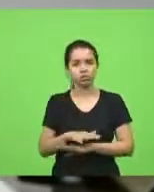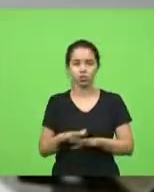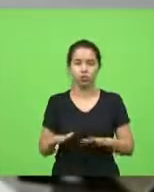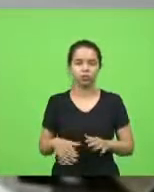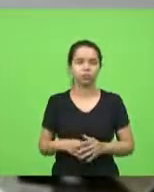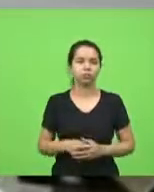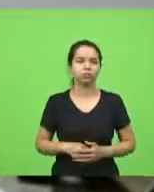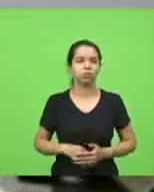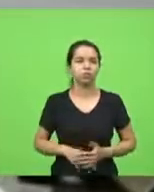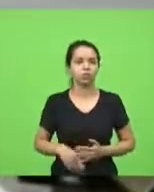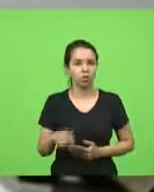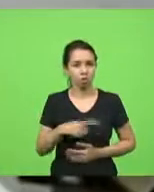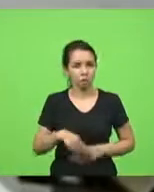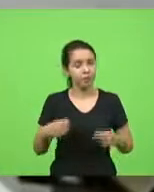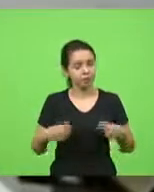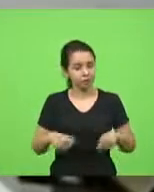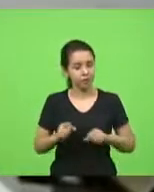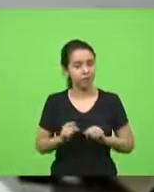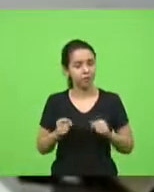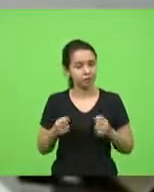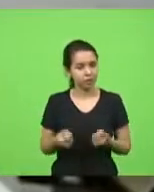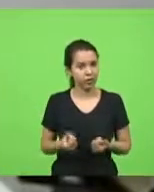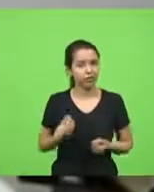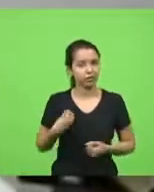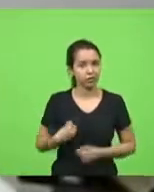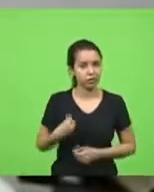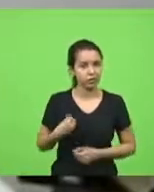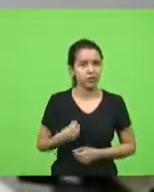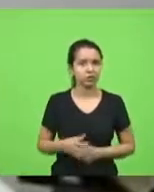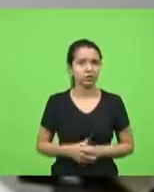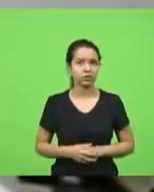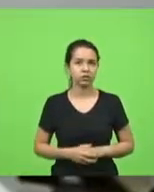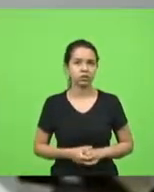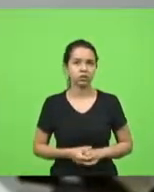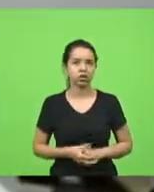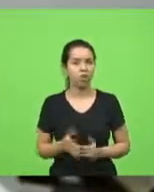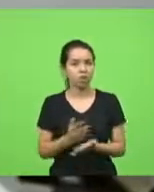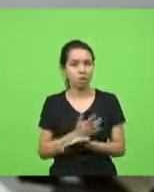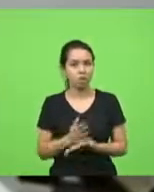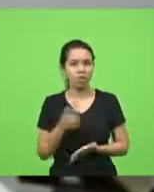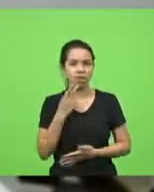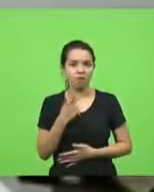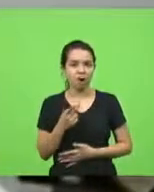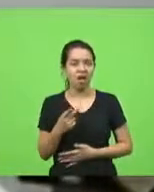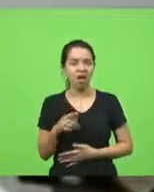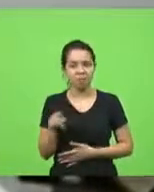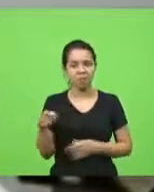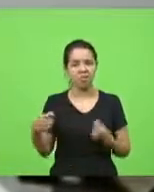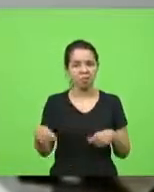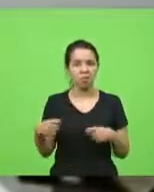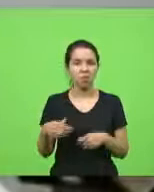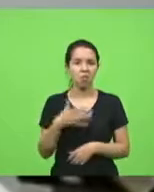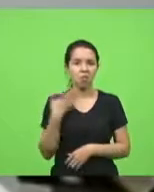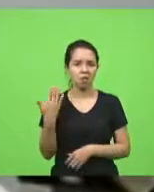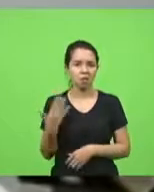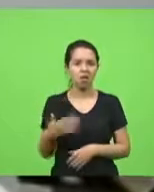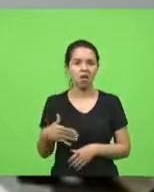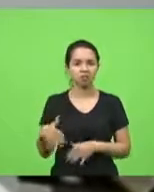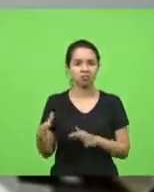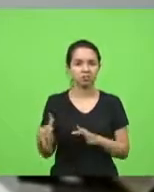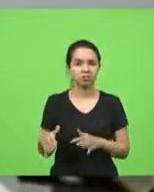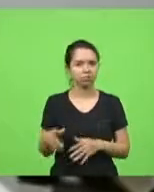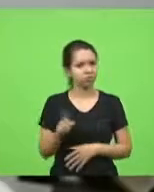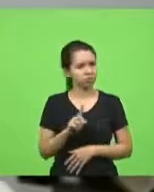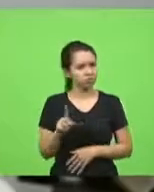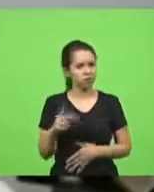defender vidas. Tem gente que diz, o cara tinha que morrer do mesmo jeito. Não se pode falar assim, isso é um